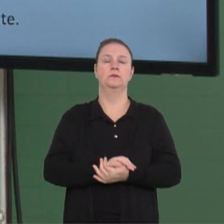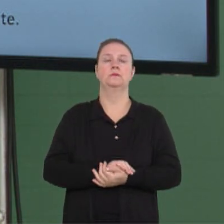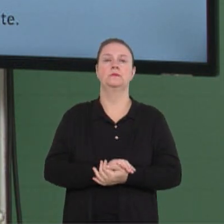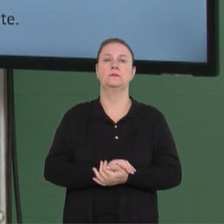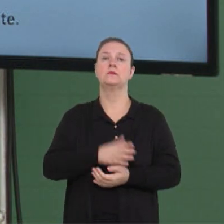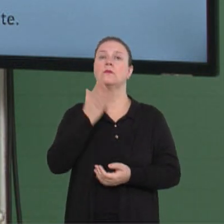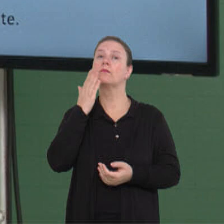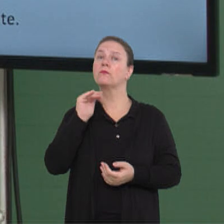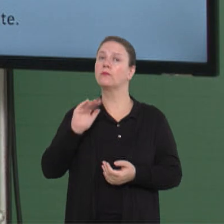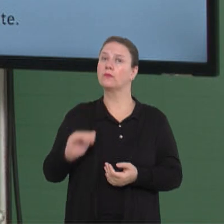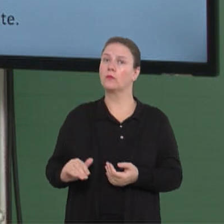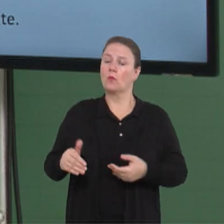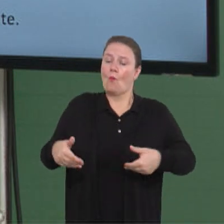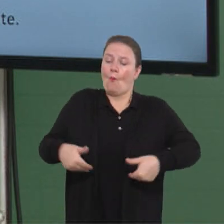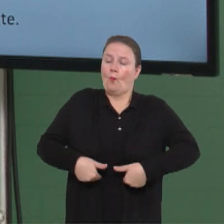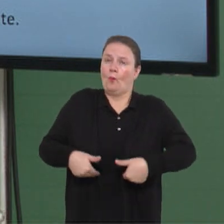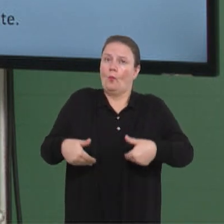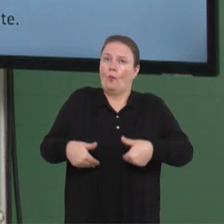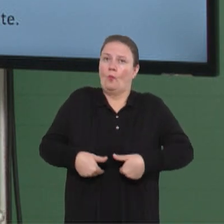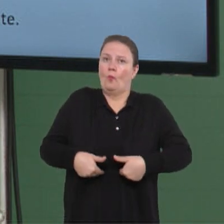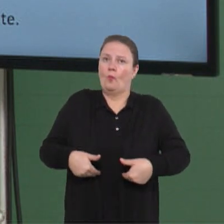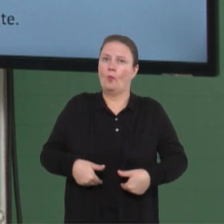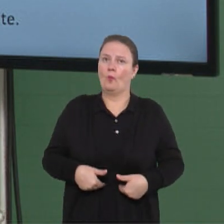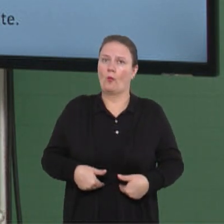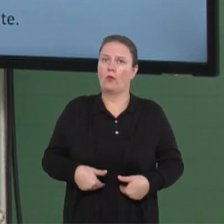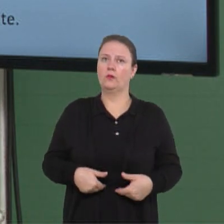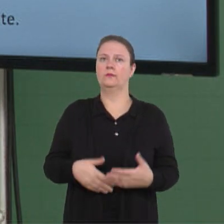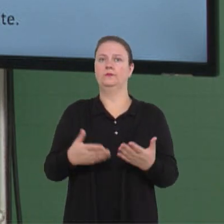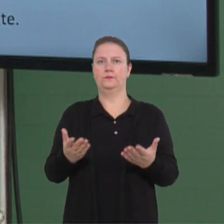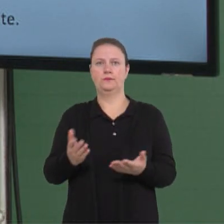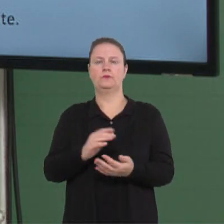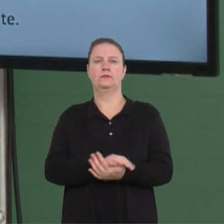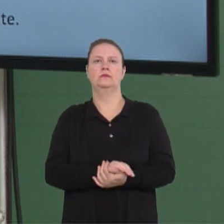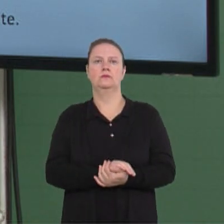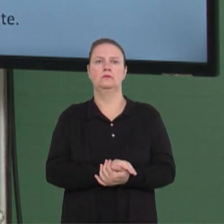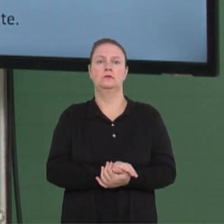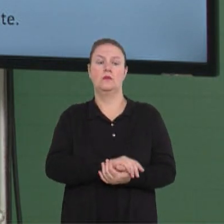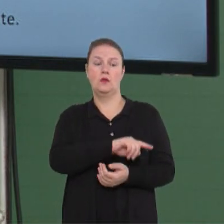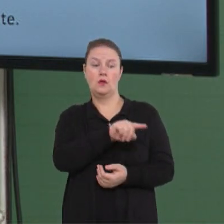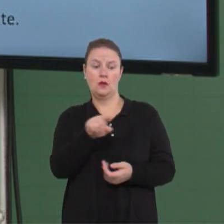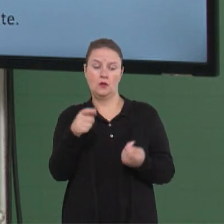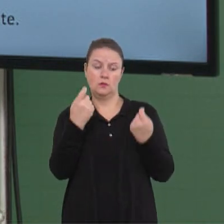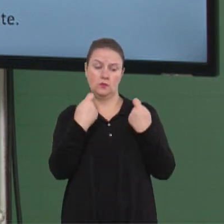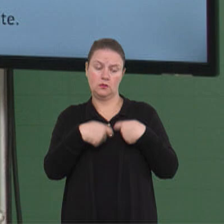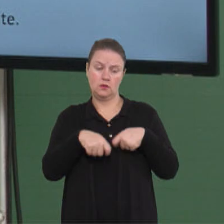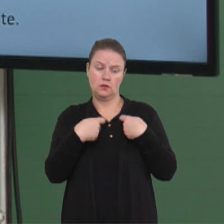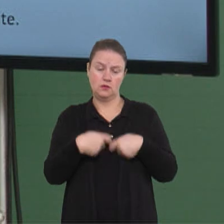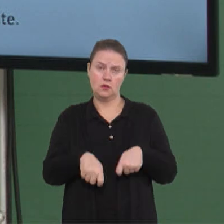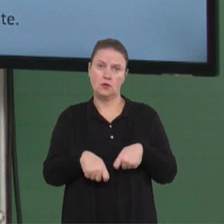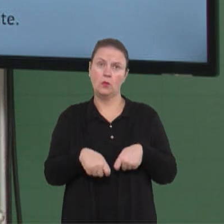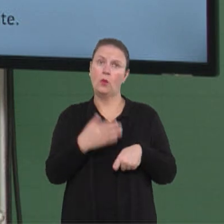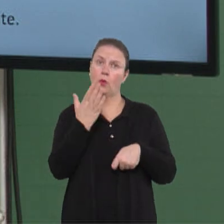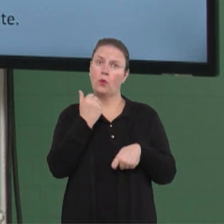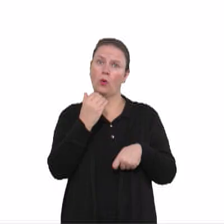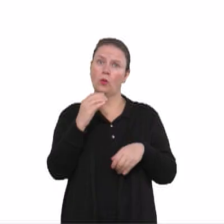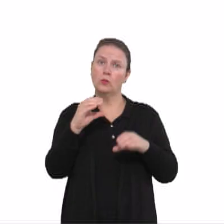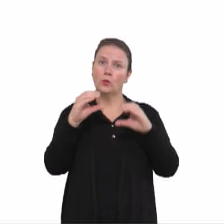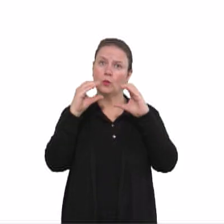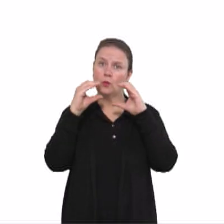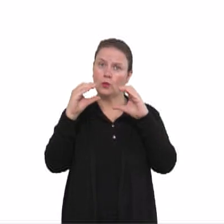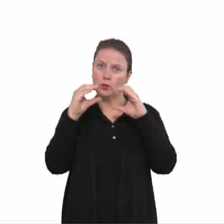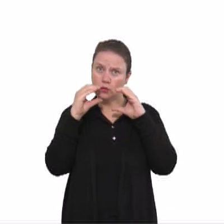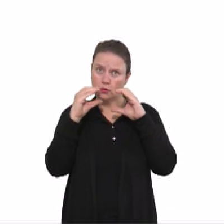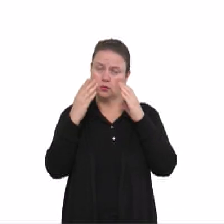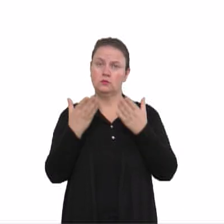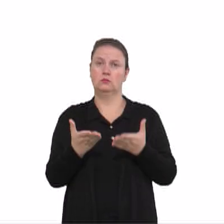as crianças estão com fome deixei ele ir assistir à noite eles deveriam comer um sanduíche de